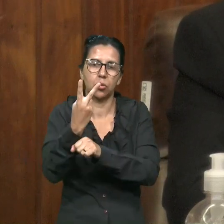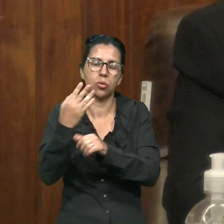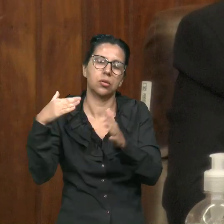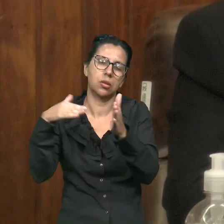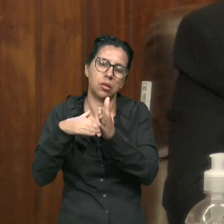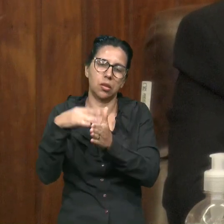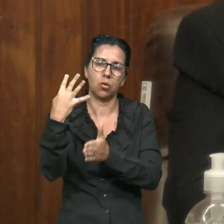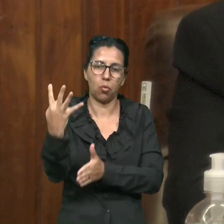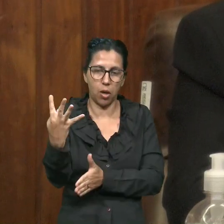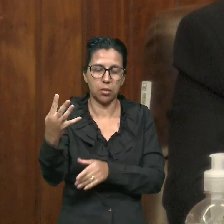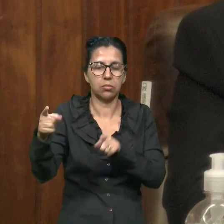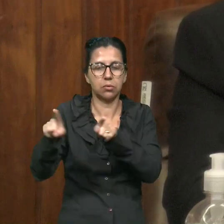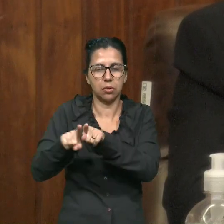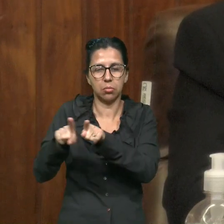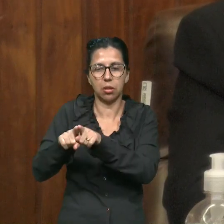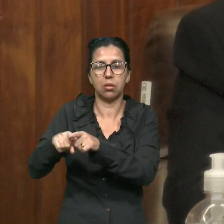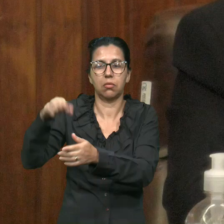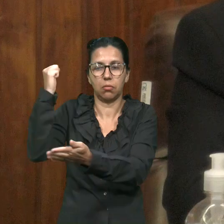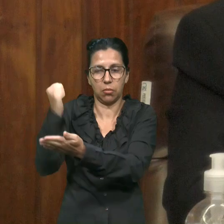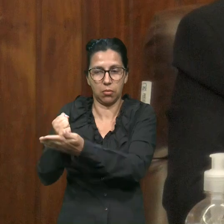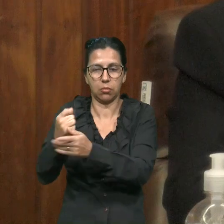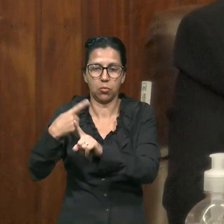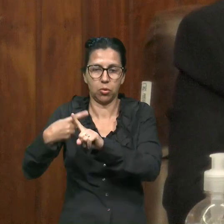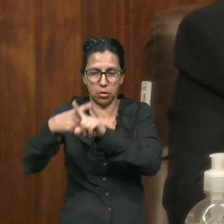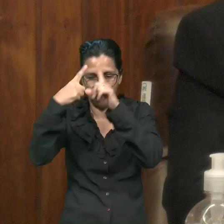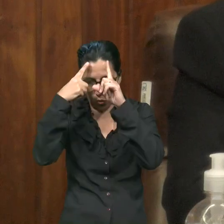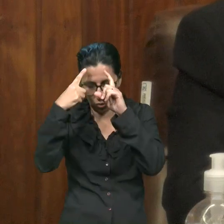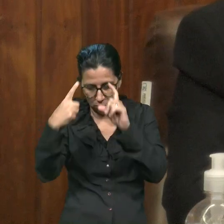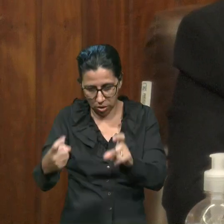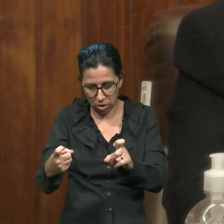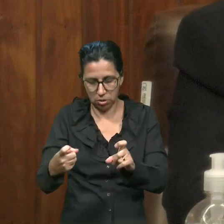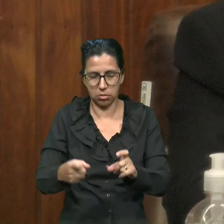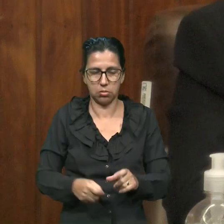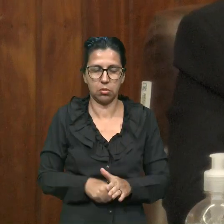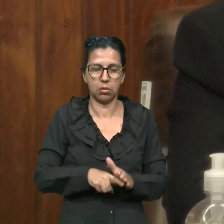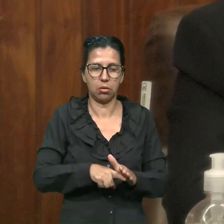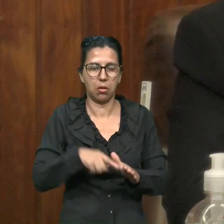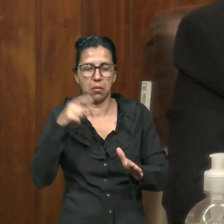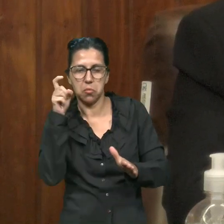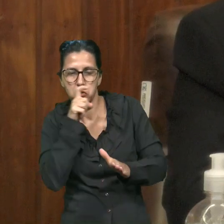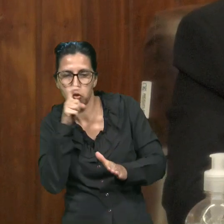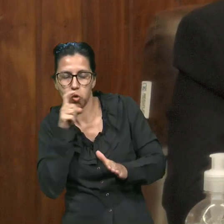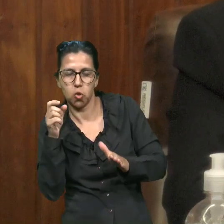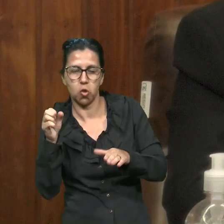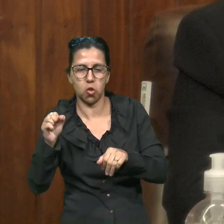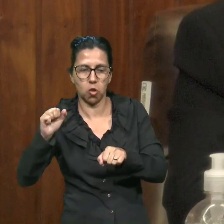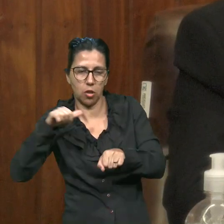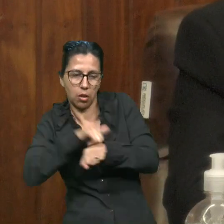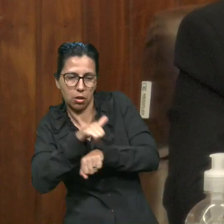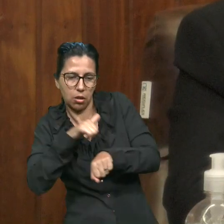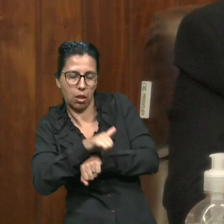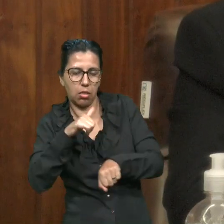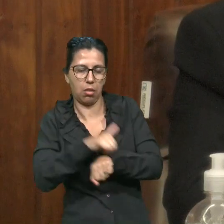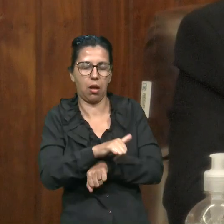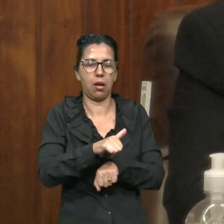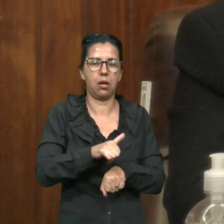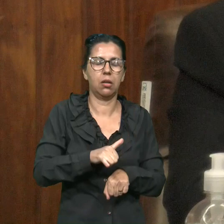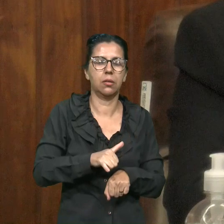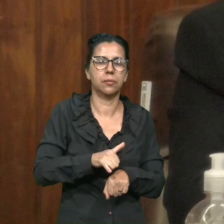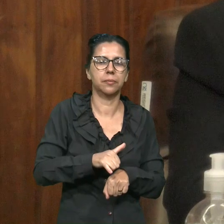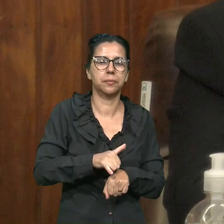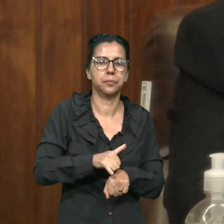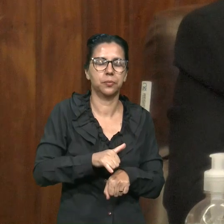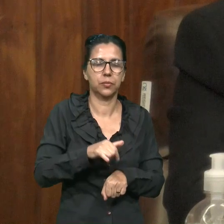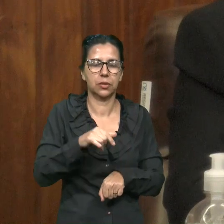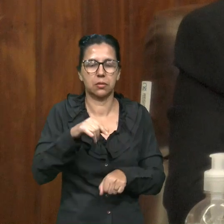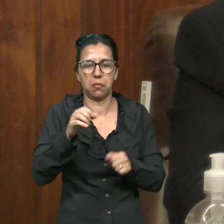pena correspondentes à violência. Artigo 96, fraudar em prejuízo de fazenda pública, licitação instaurada para